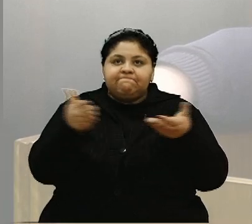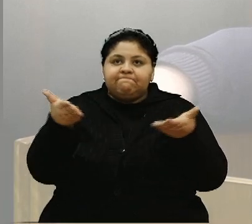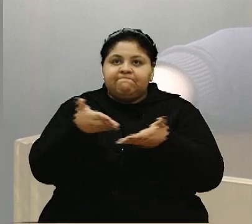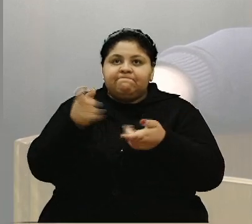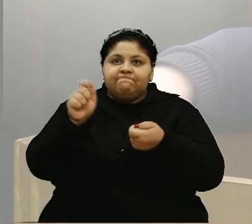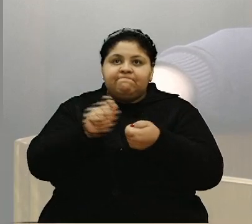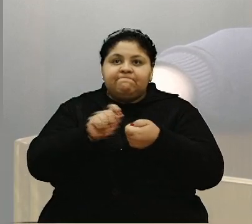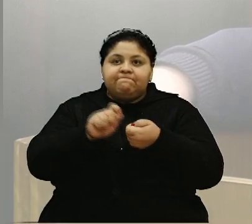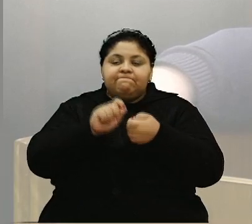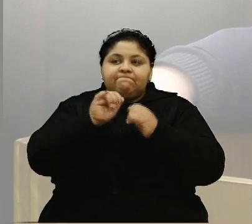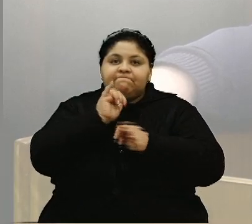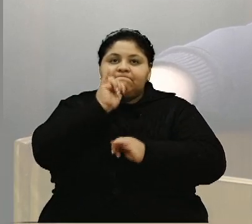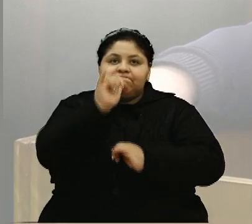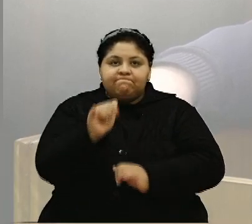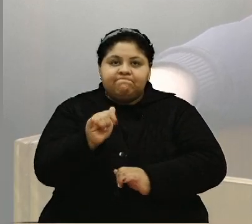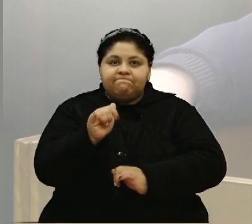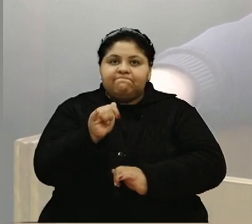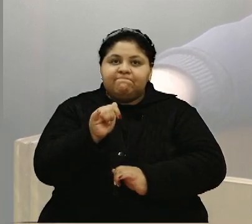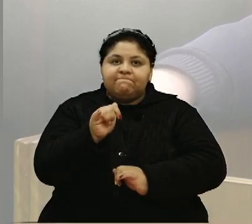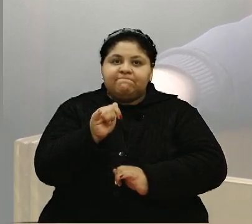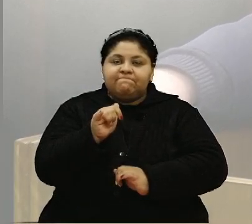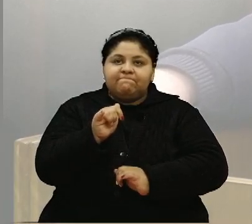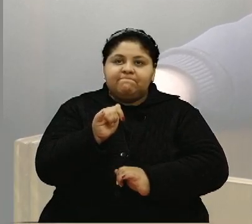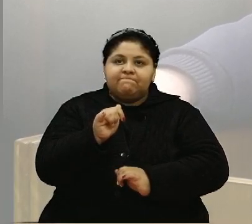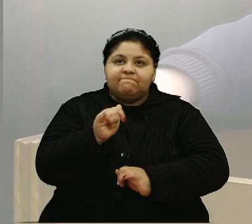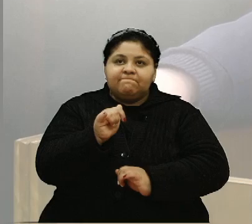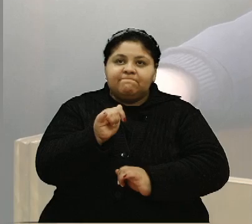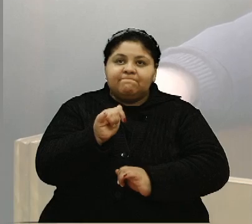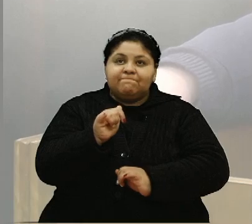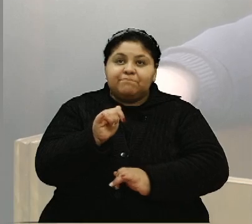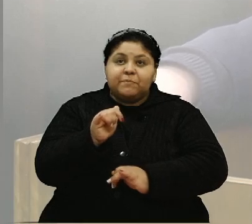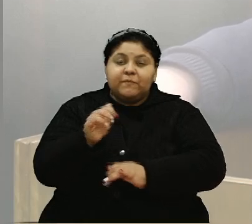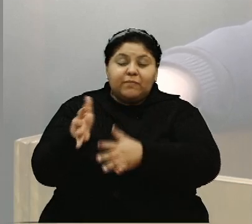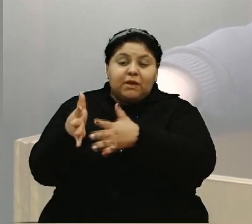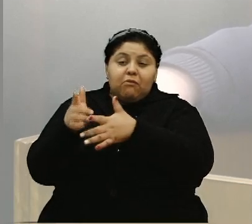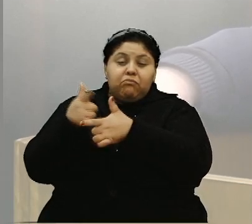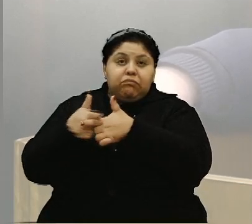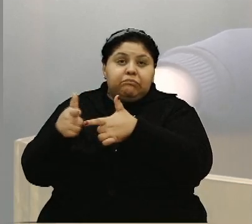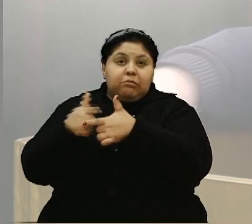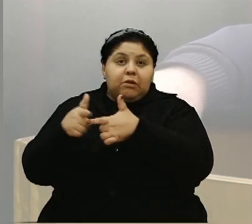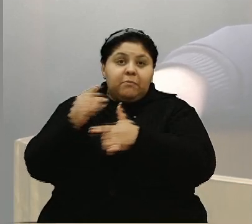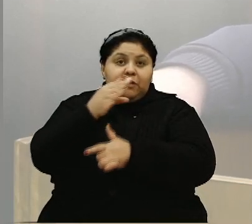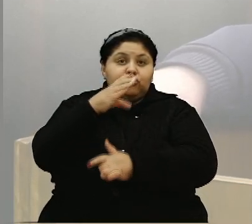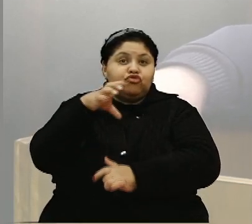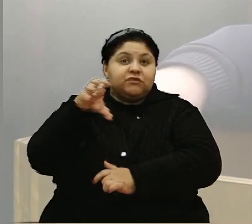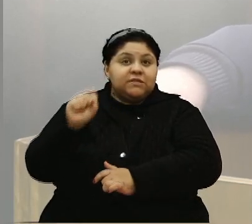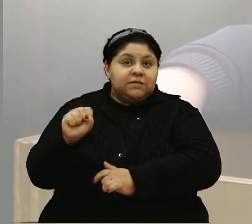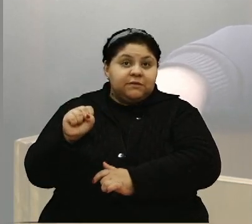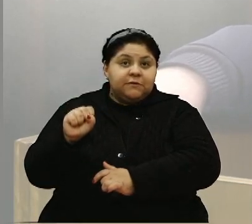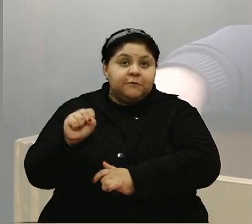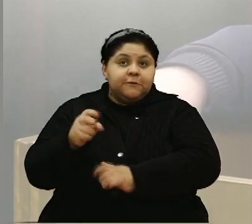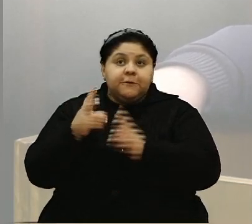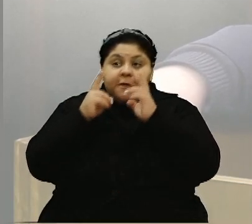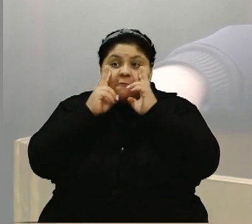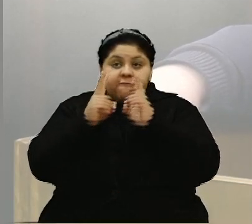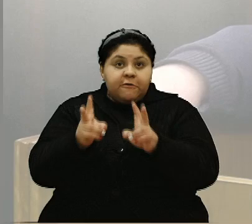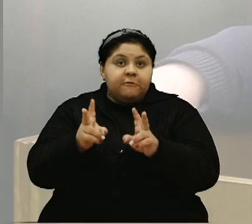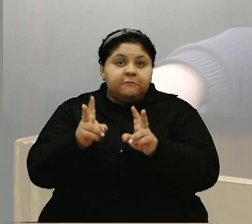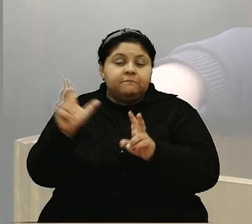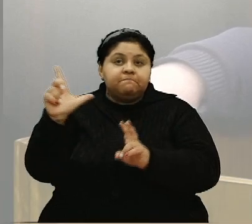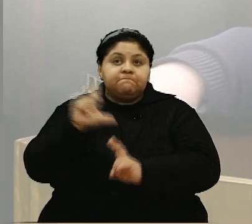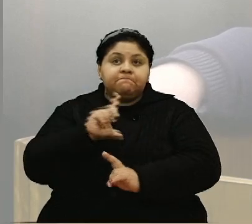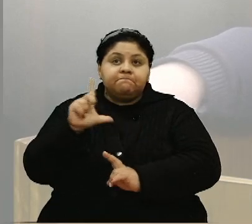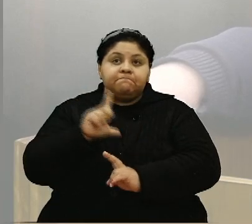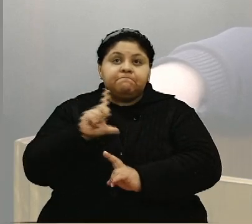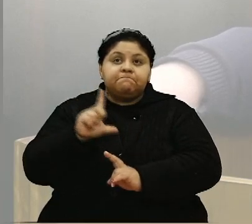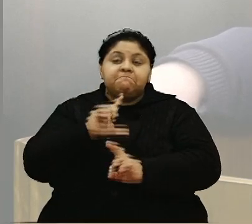um pronunciamento sobre a situação caótica do CES. E vejam que tivemos uma